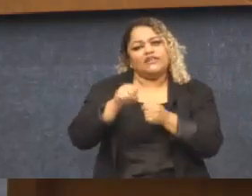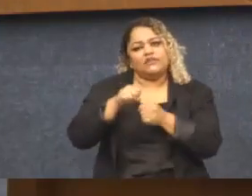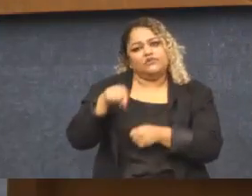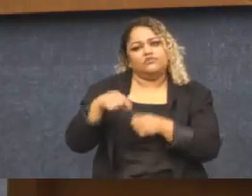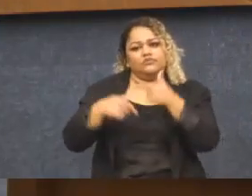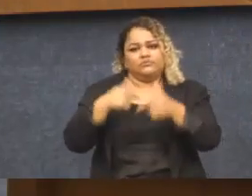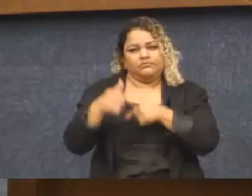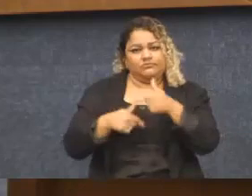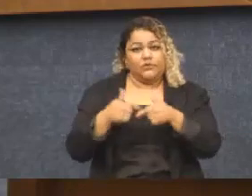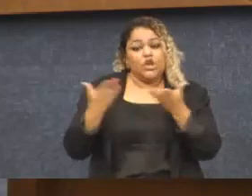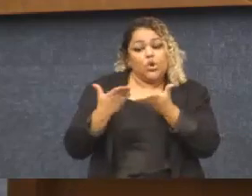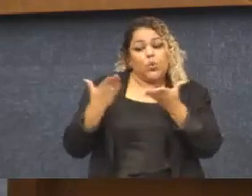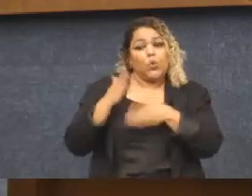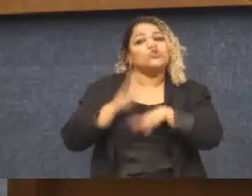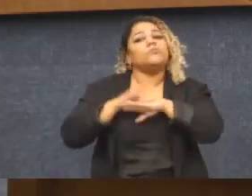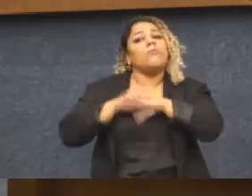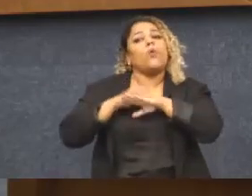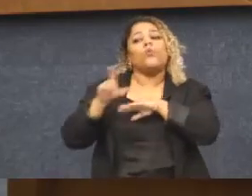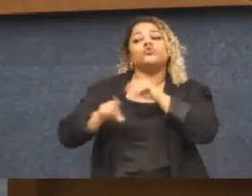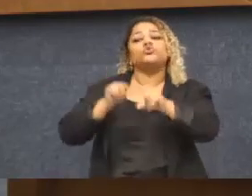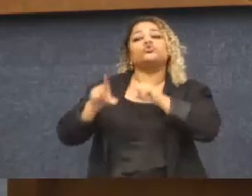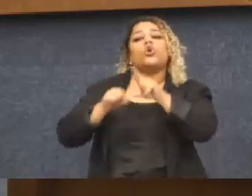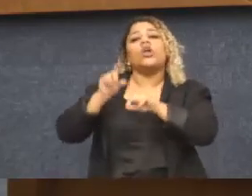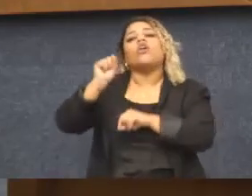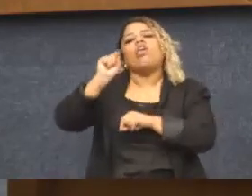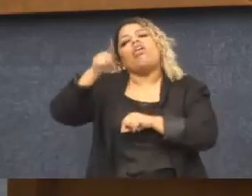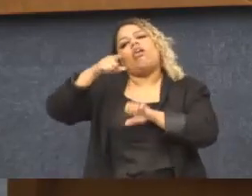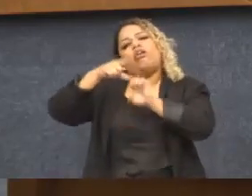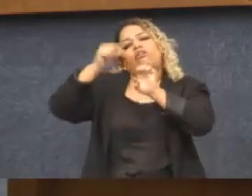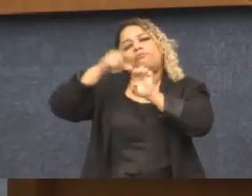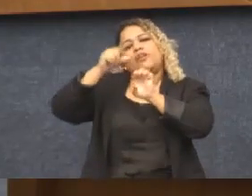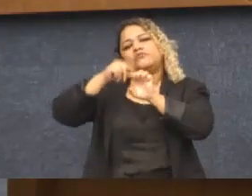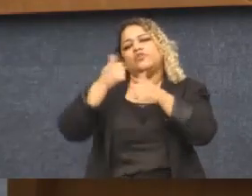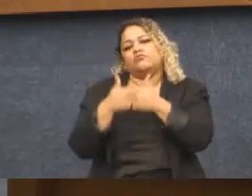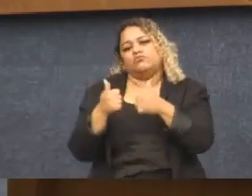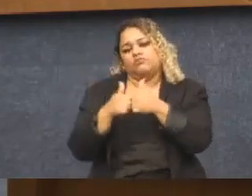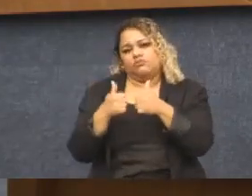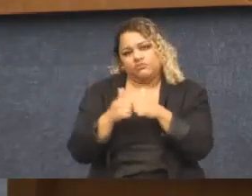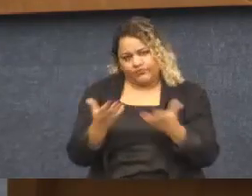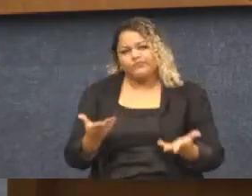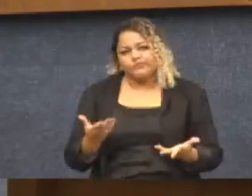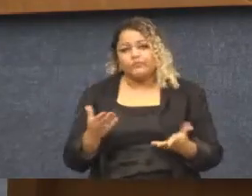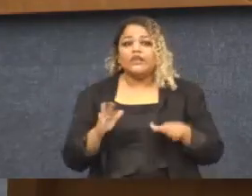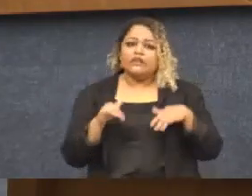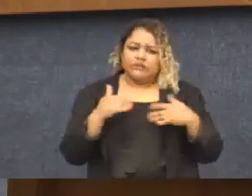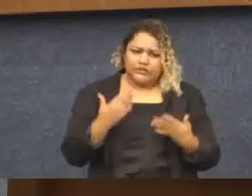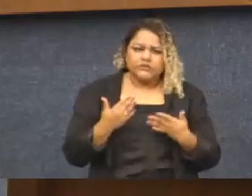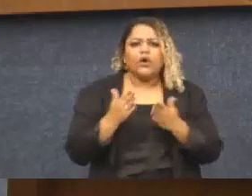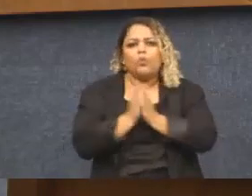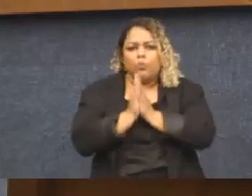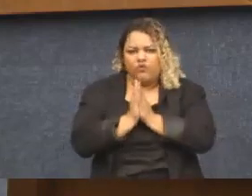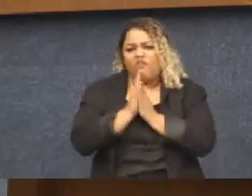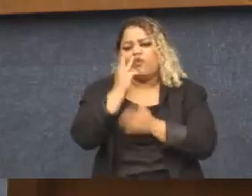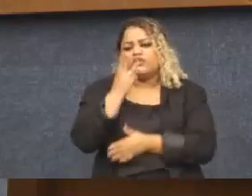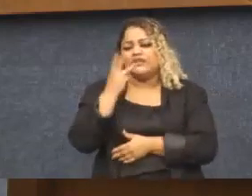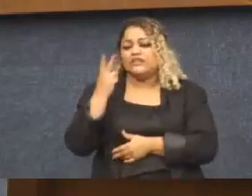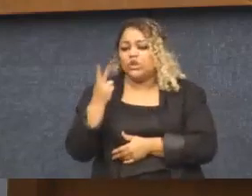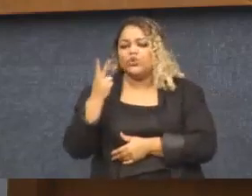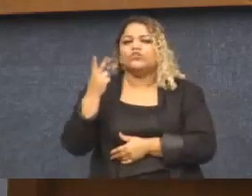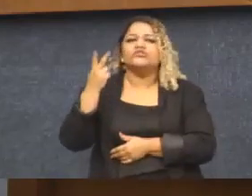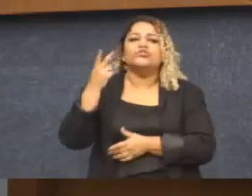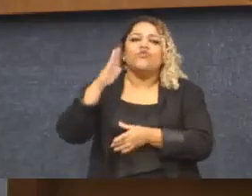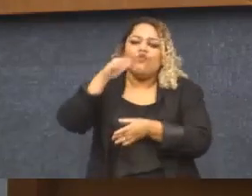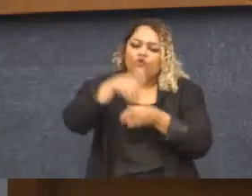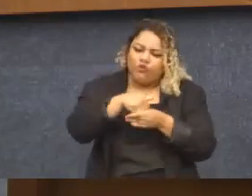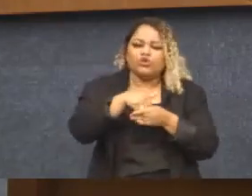quem escolhe e quem efetua são os empresários de ônibus. Gente, eu conto com os 32 votos de